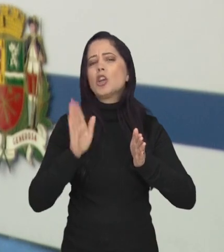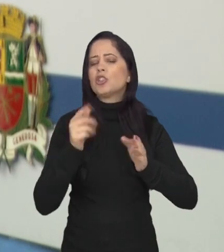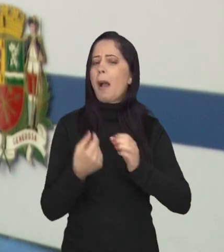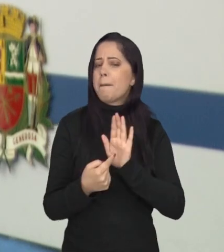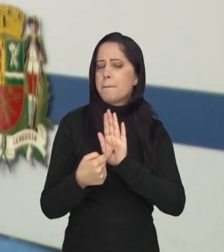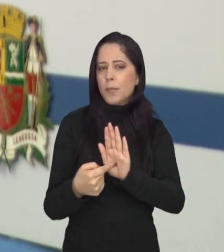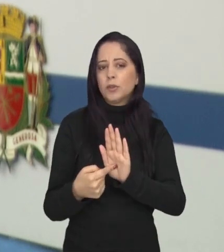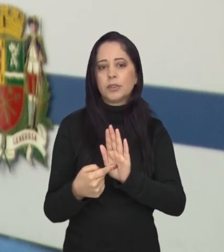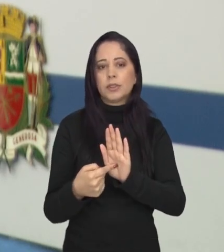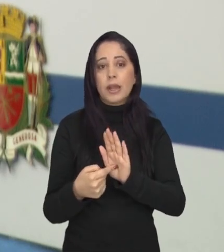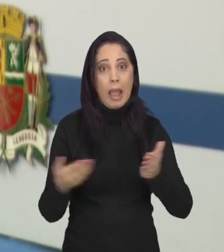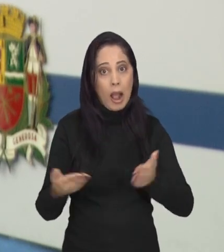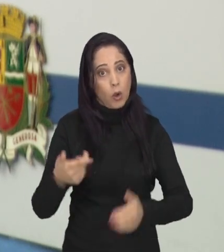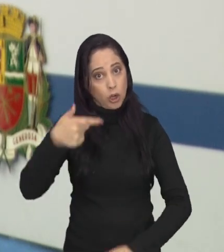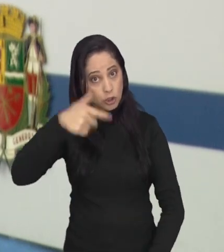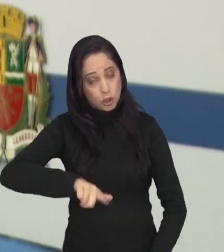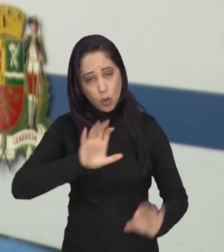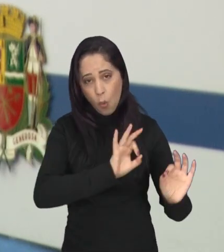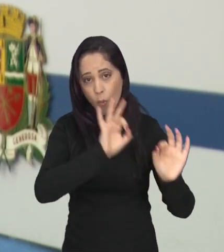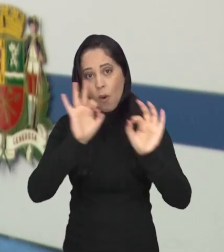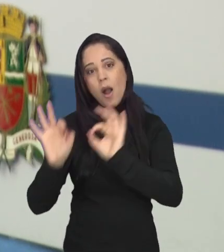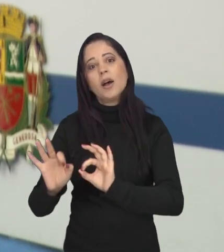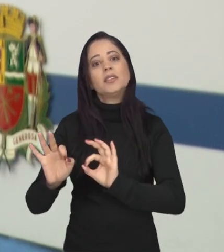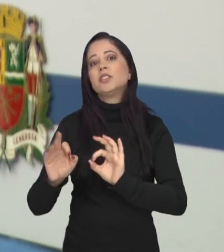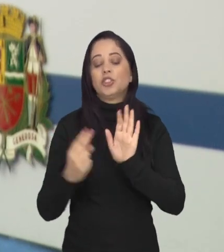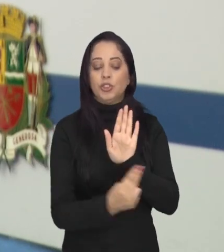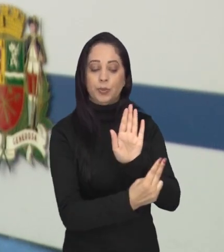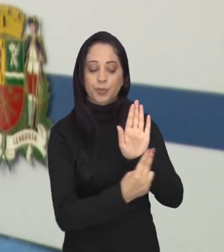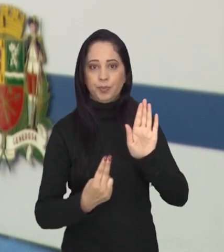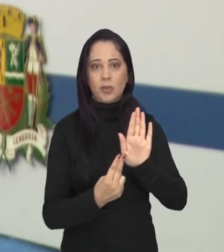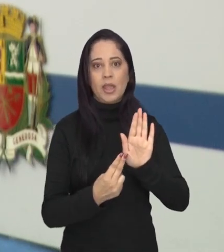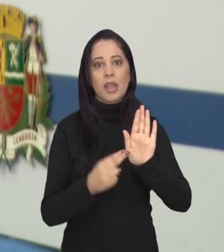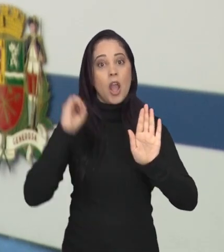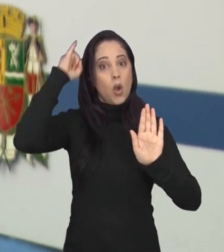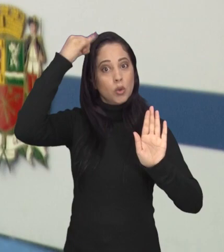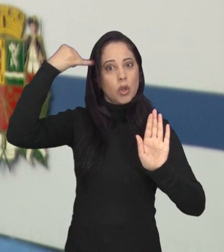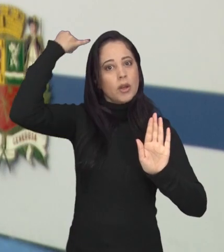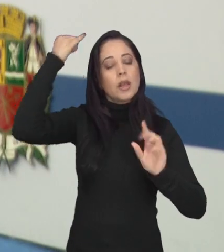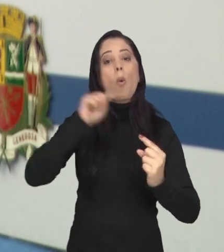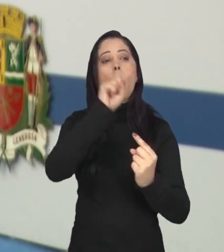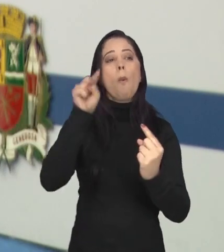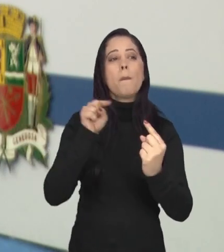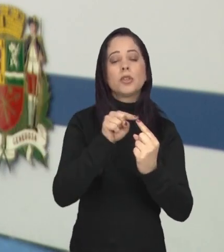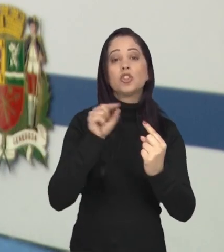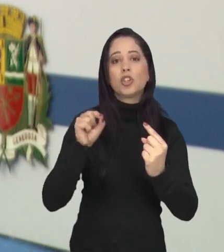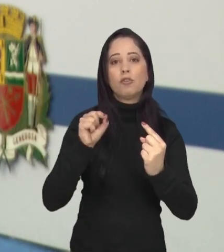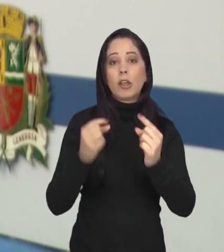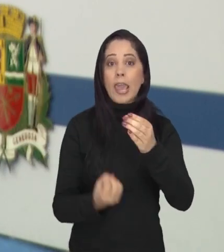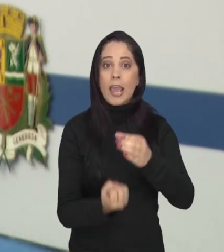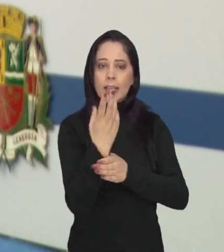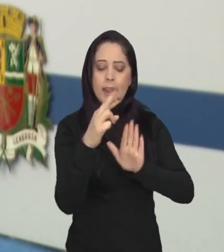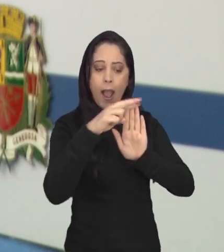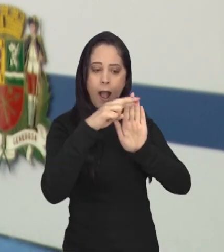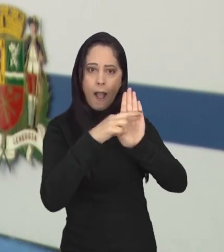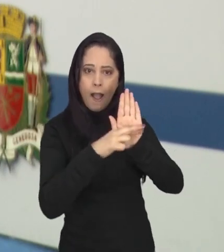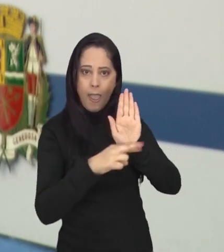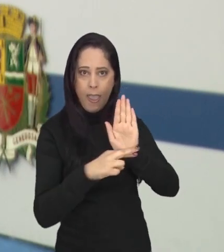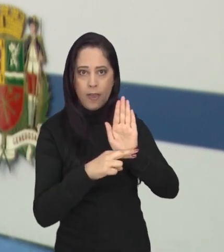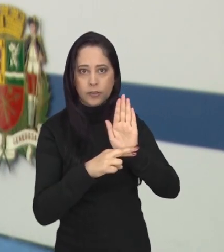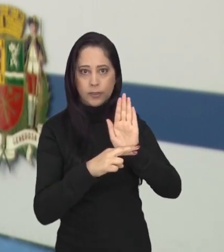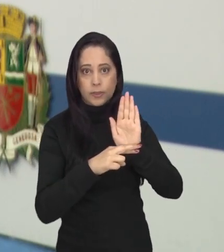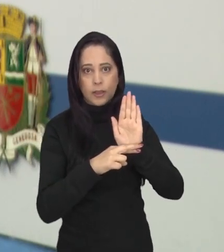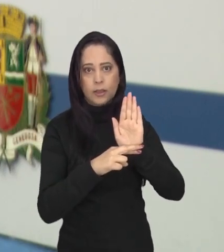primeiro semestre. Agora vamos rever o projeto do vereador Dr. José Cláudio, que quer instituir diretrizes para a